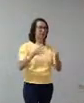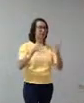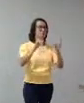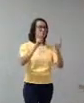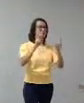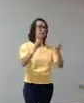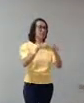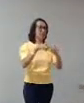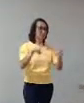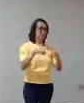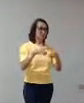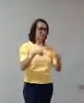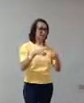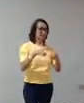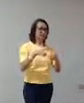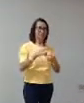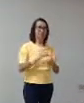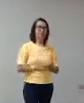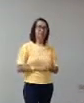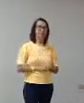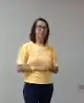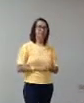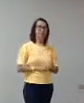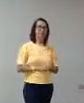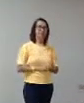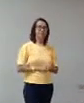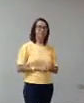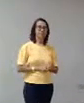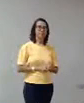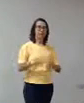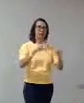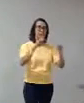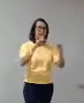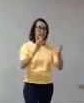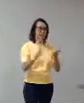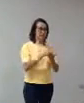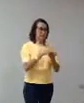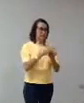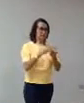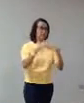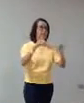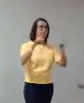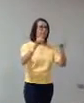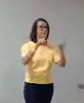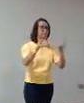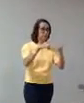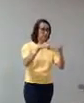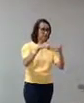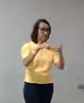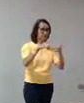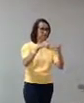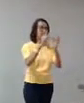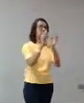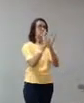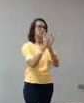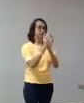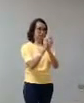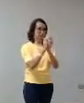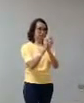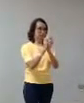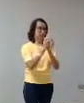como é que é o nome daquele livro de Música Cérebro e Êxtase, Robert Jordan.